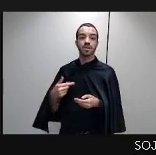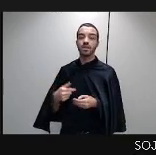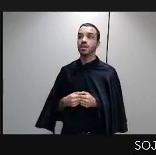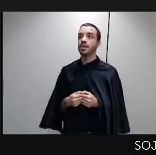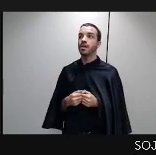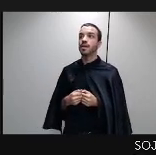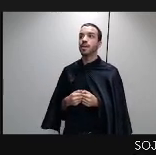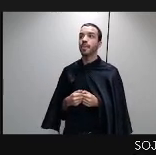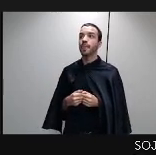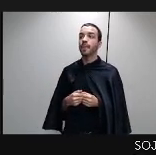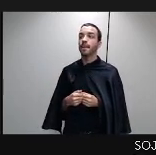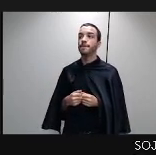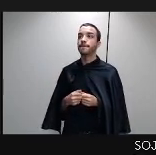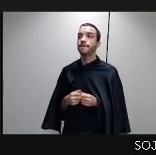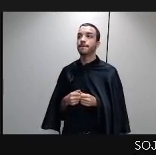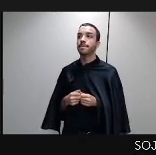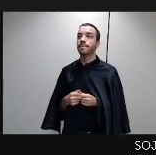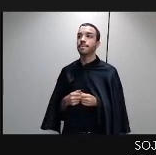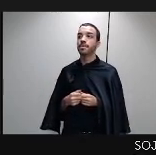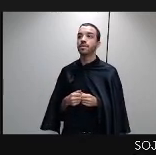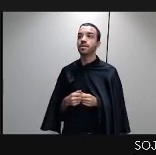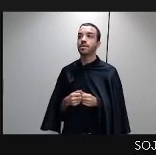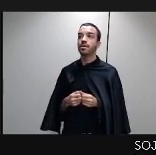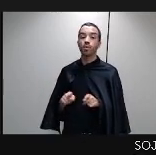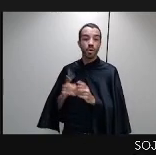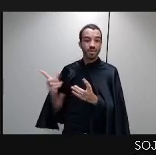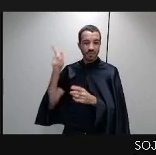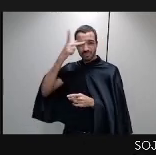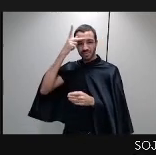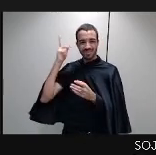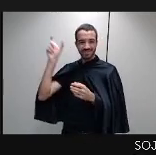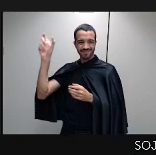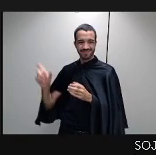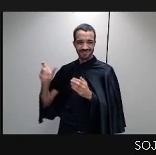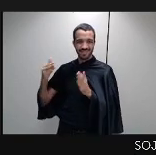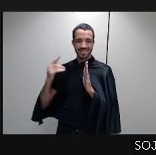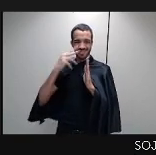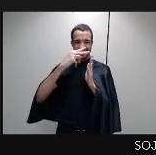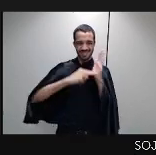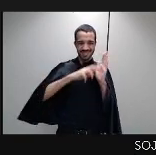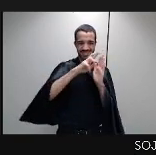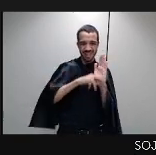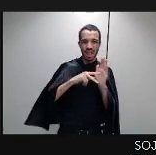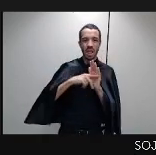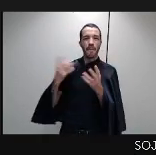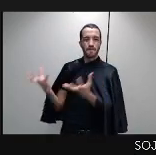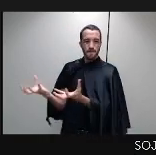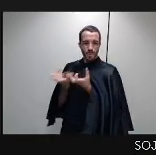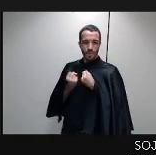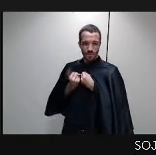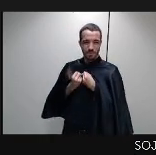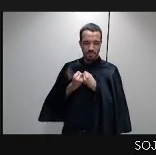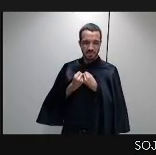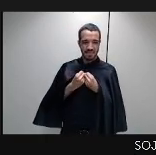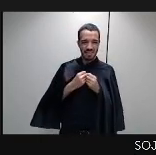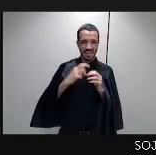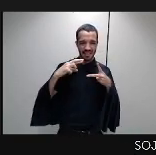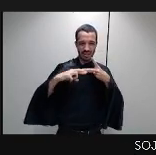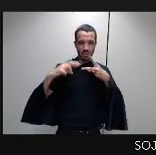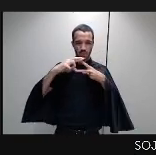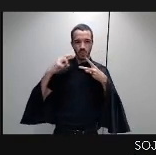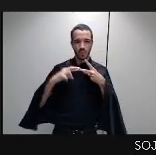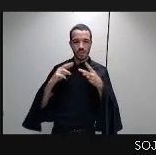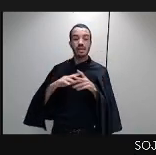essa pretensão mas antes de quando eu digo agora entendo que assiste razão A Fazenda Nacional